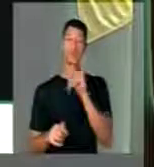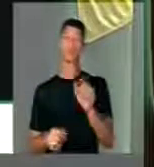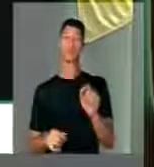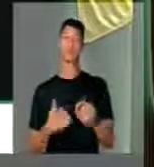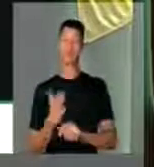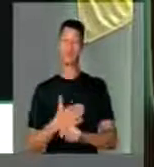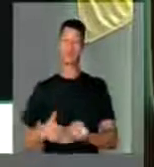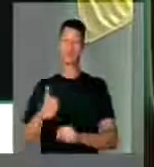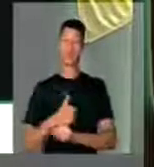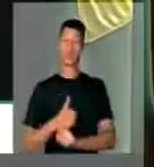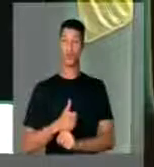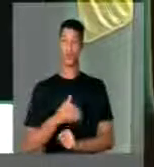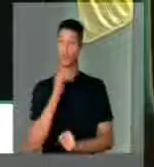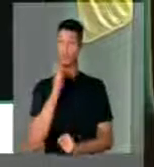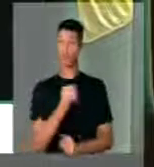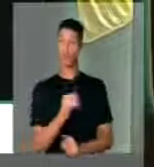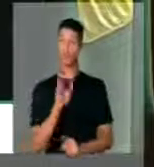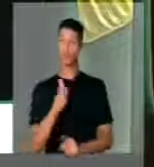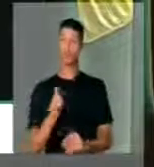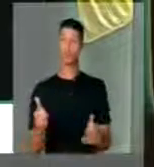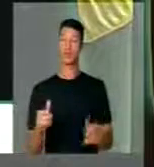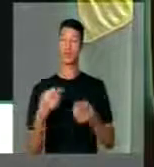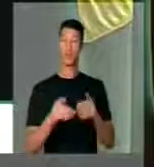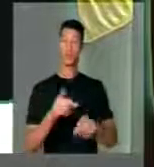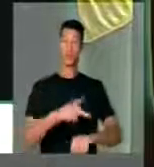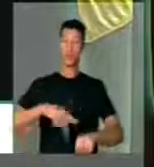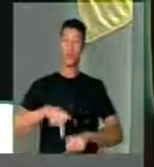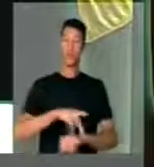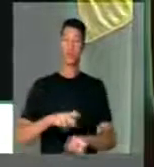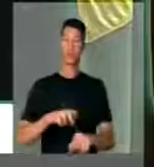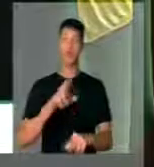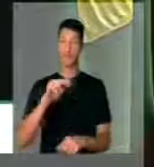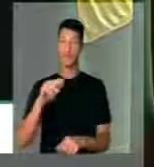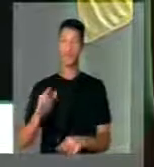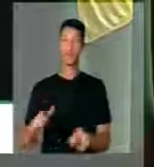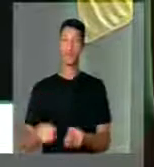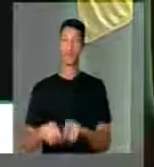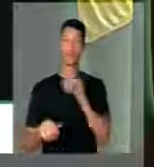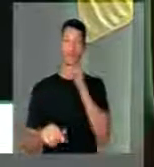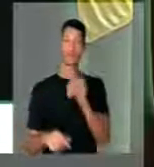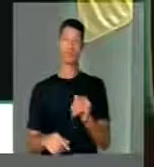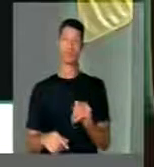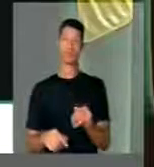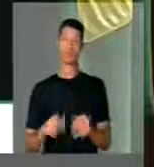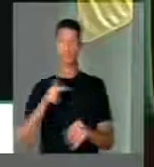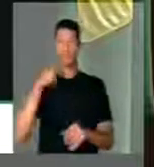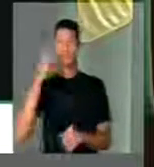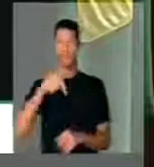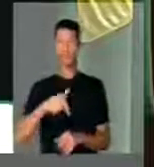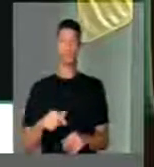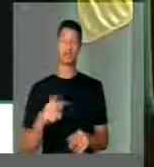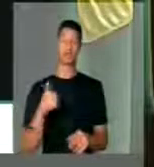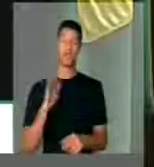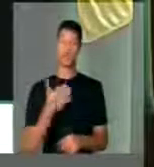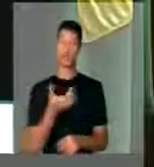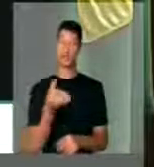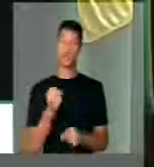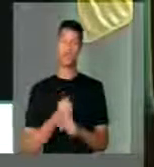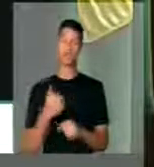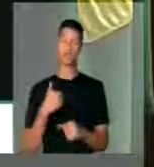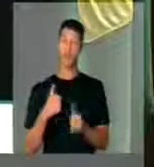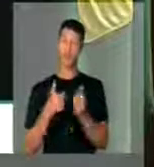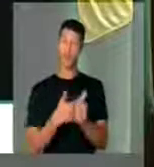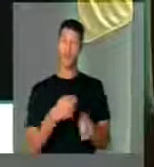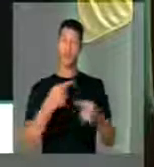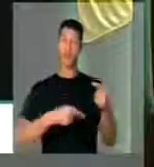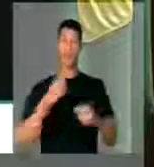esse golpe cruel que foi dado contra o país, nunca, eu estou aqui há 16 anos nesse parlamento, e acompanha a